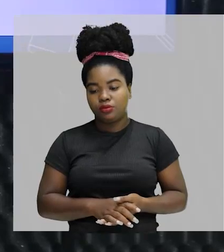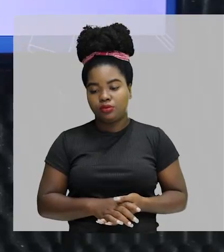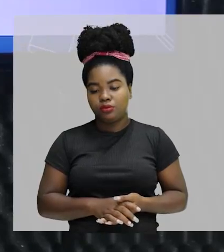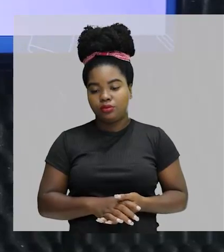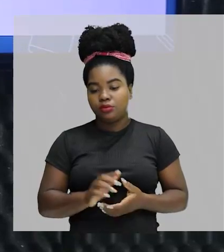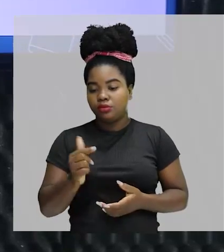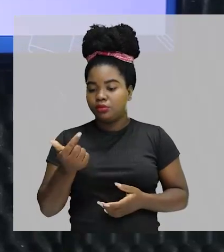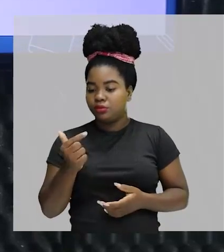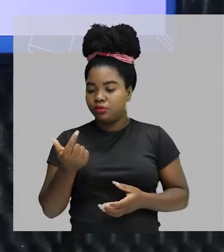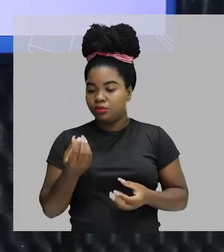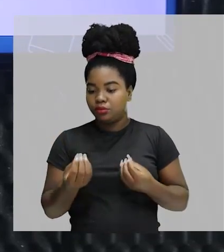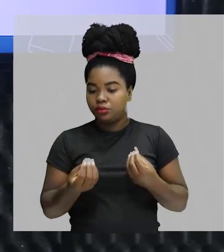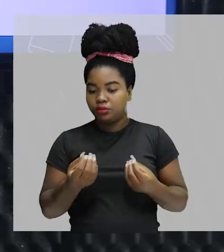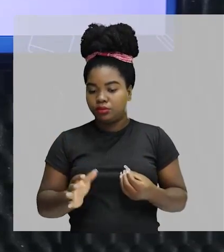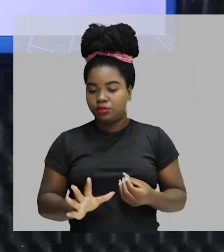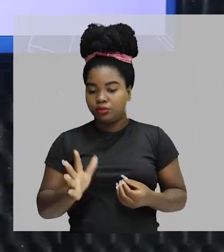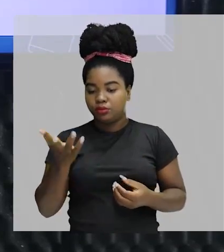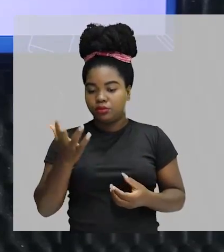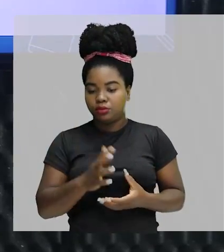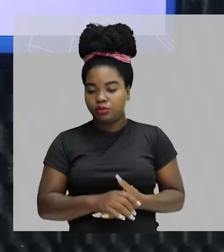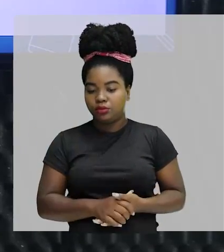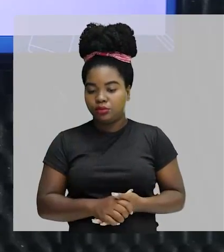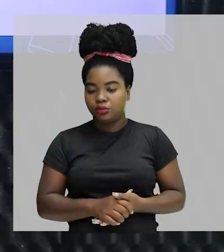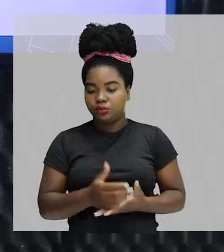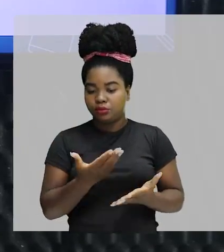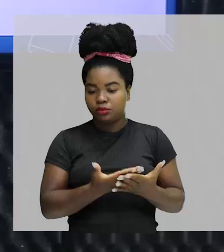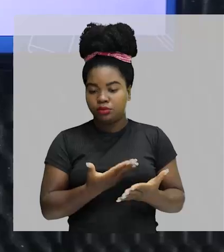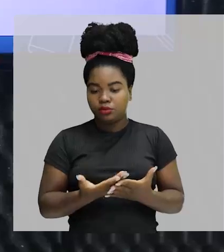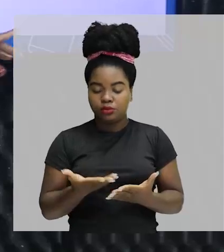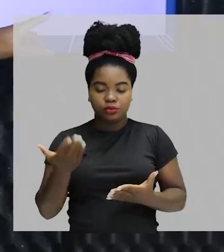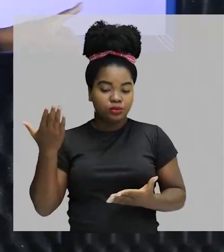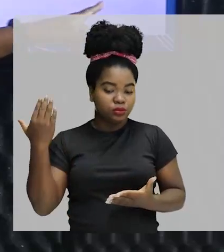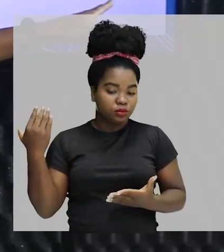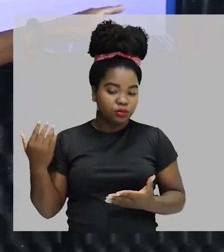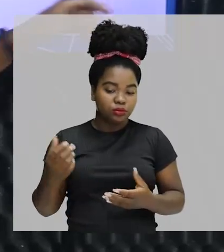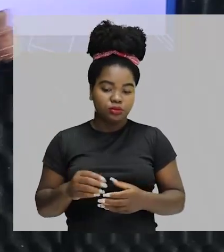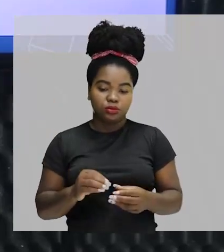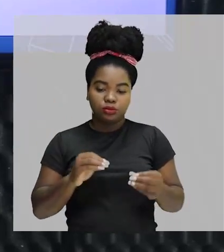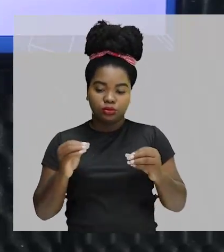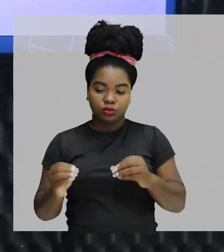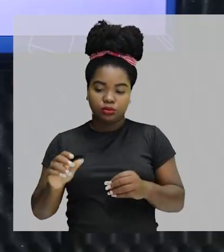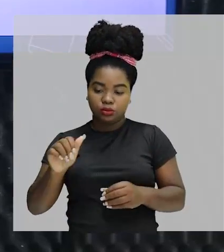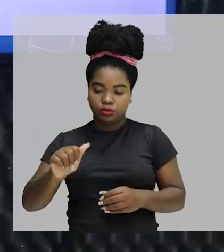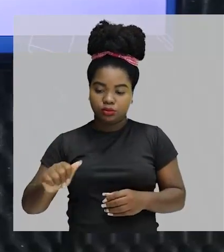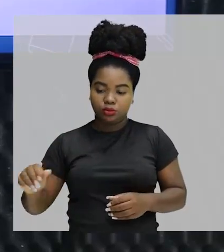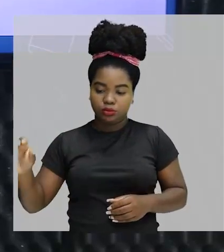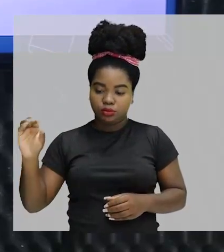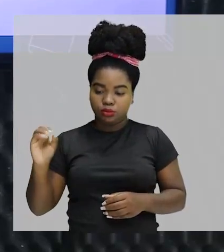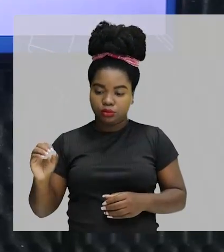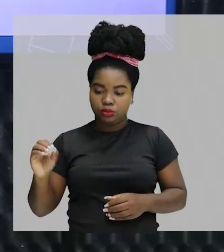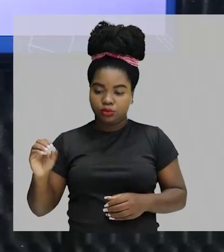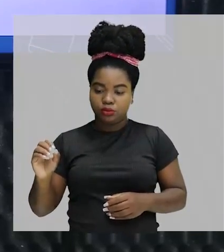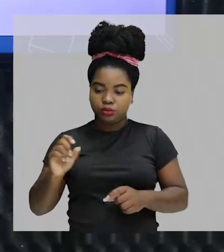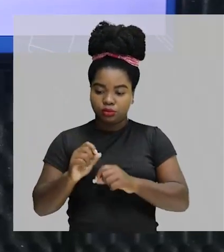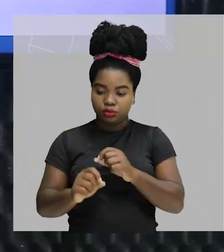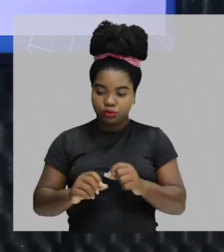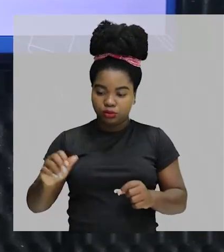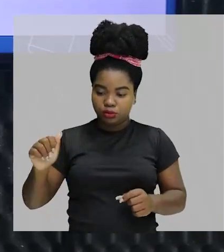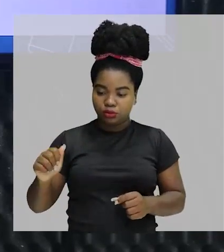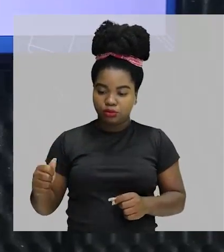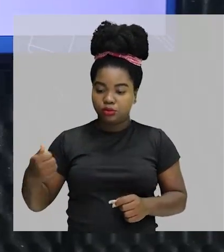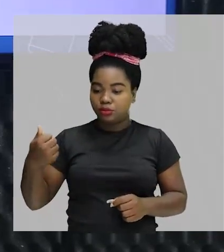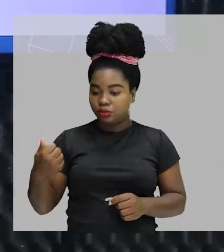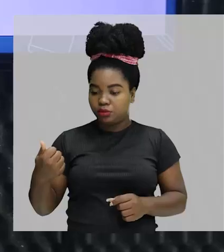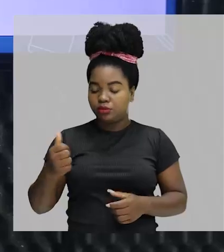não tinha falado, pelo menos nas aulas anteriores, tu não tinha mencionado esse A0, na verdade era A1.